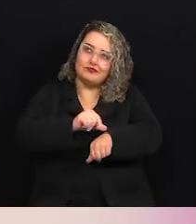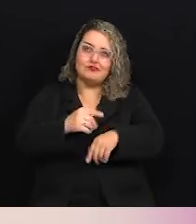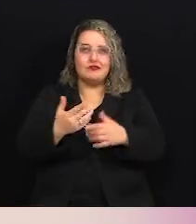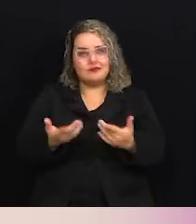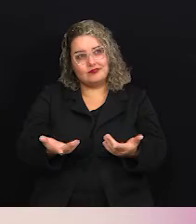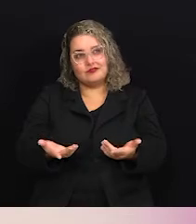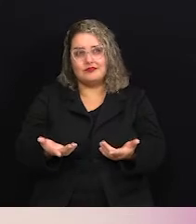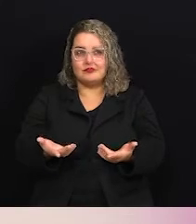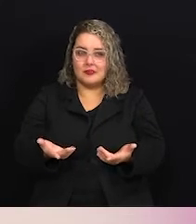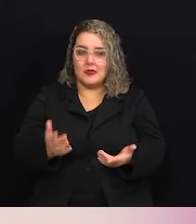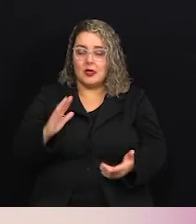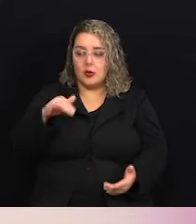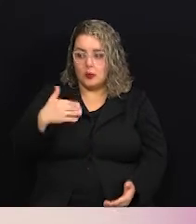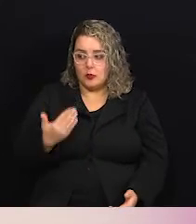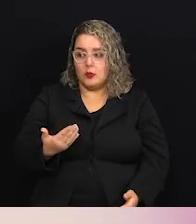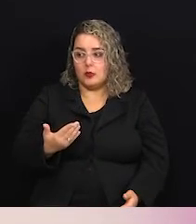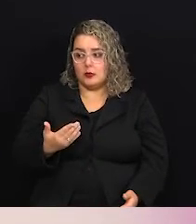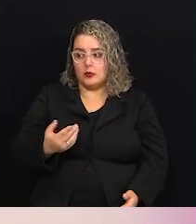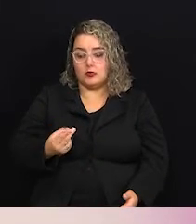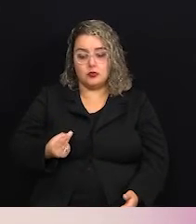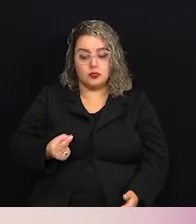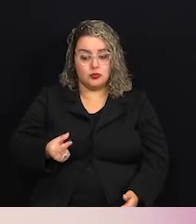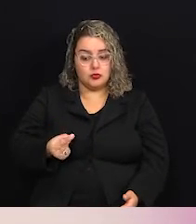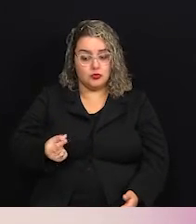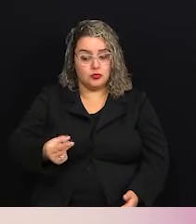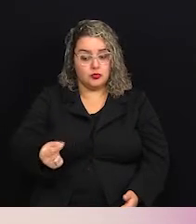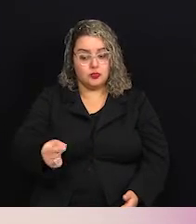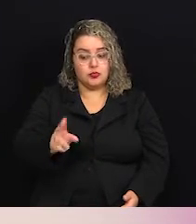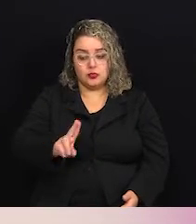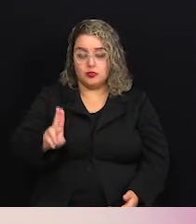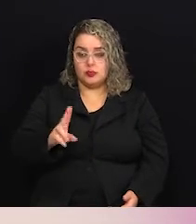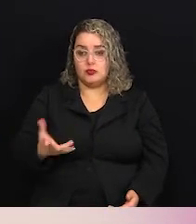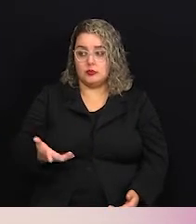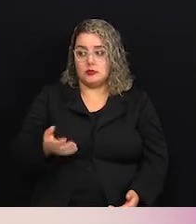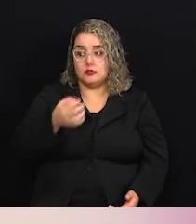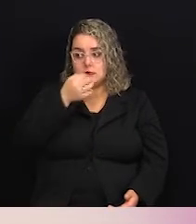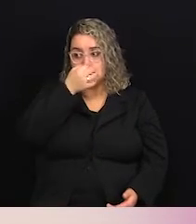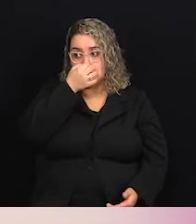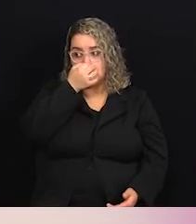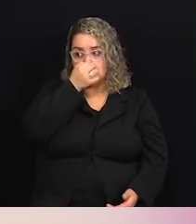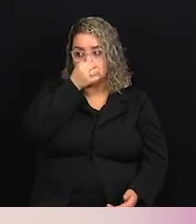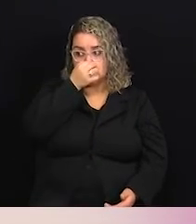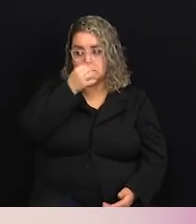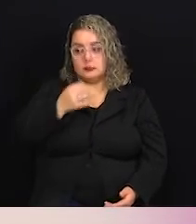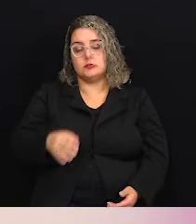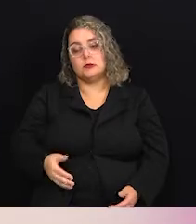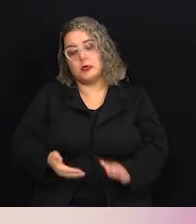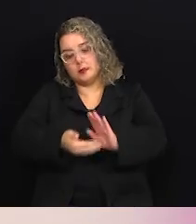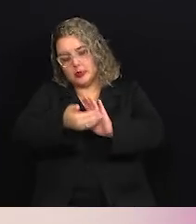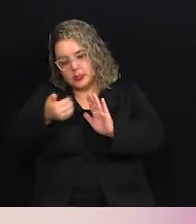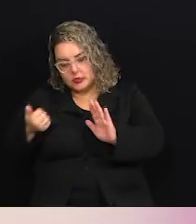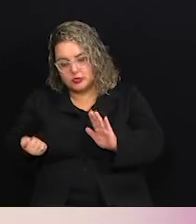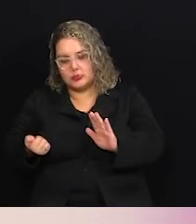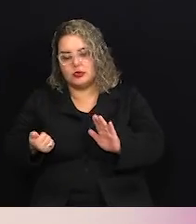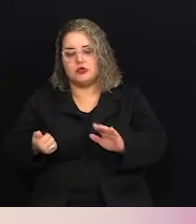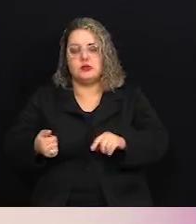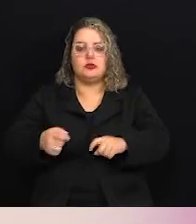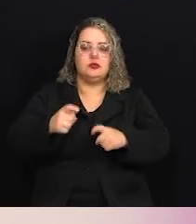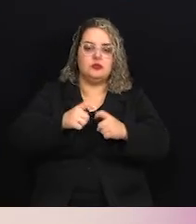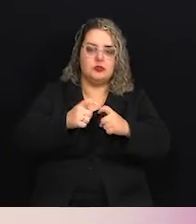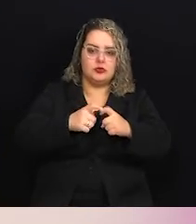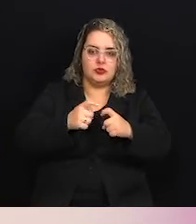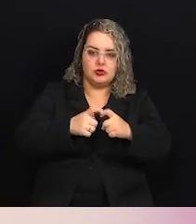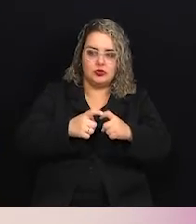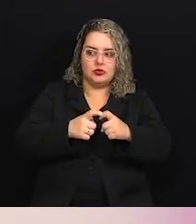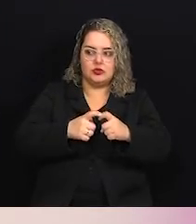Tarde demais, só realmente quando é muito tempo de uso, existe tratamento específico para retirada desse tipo